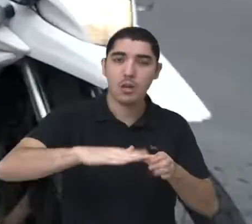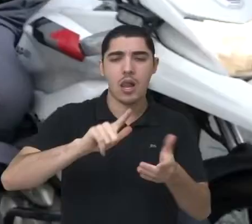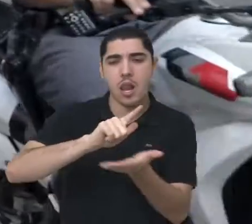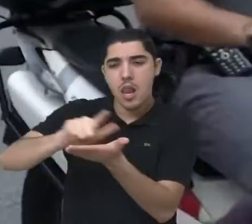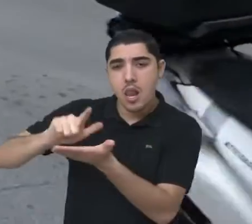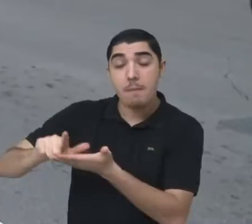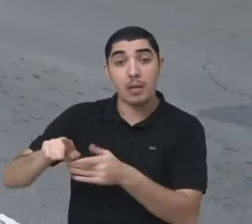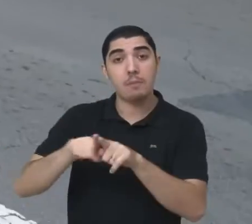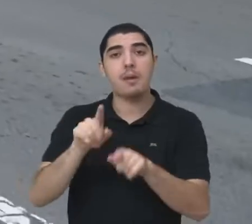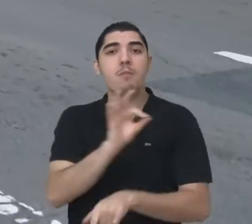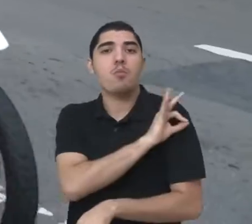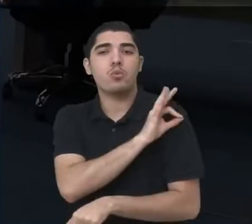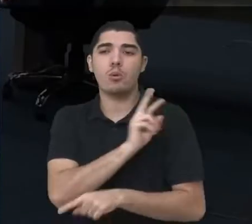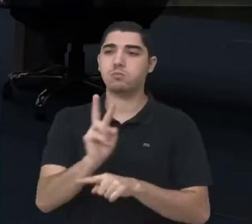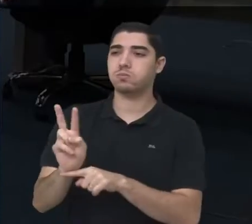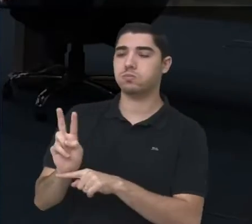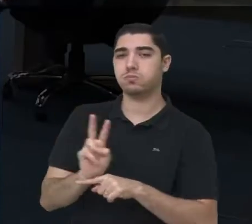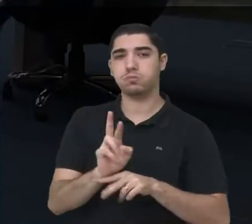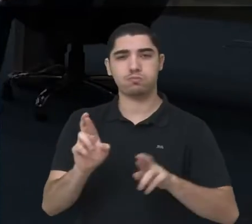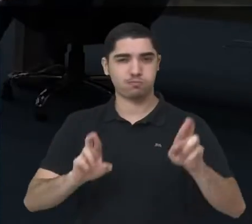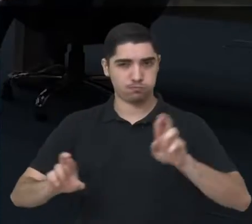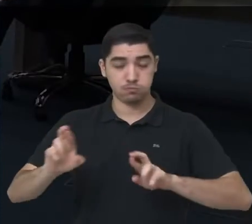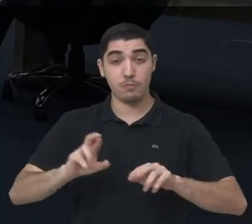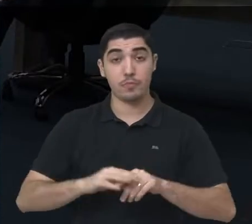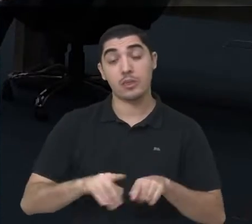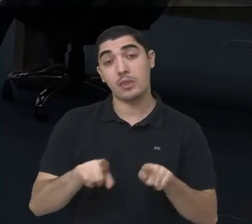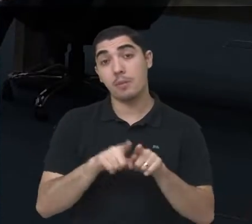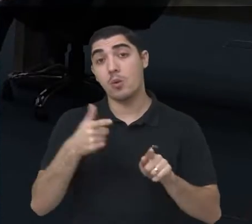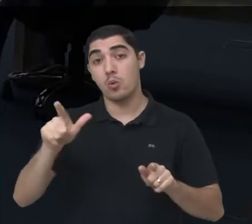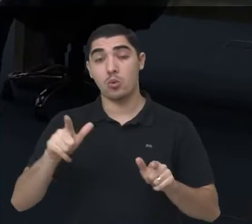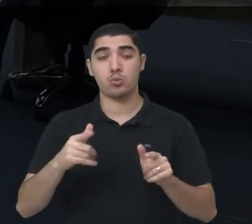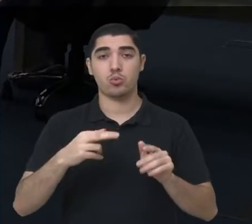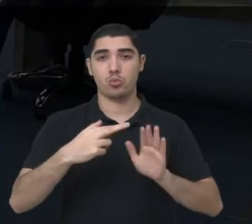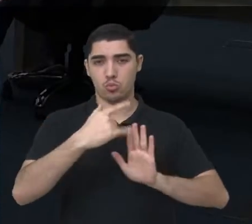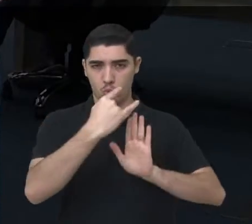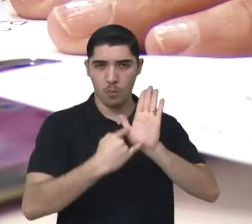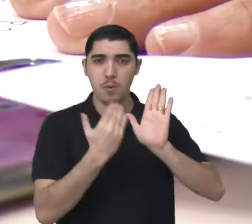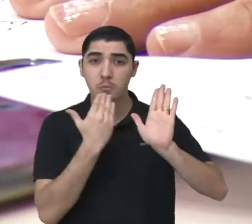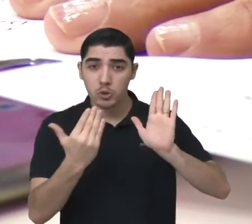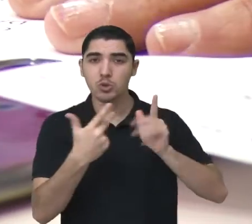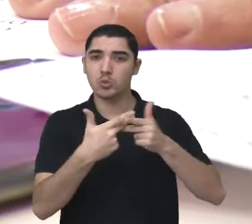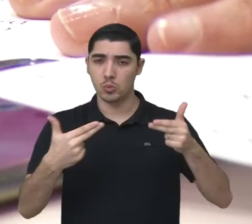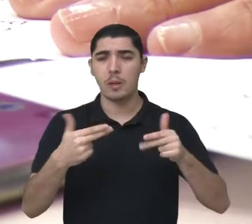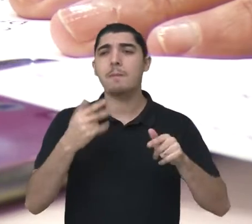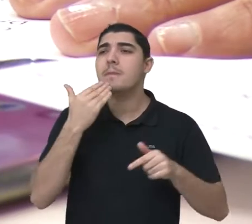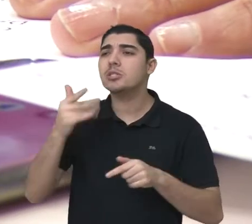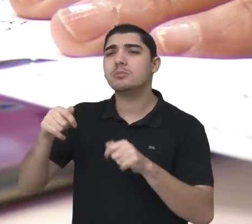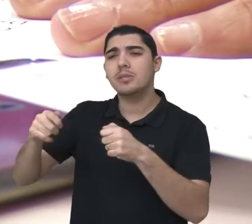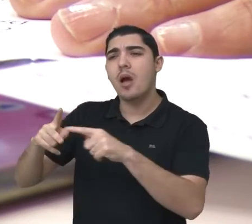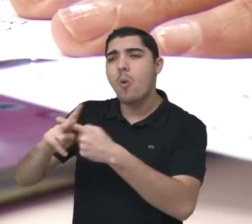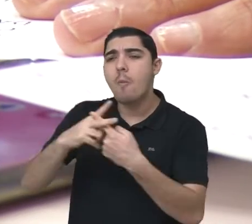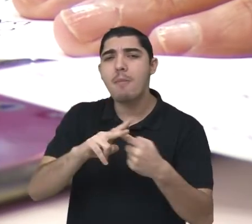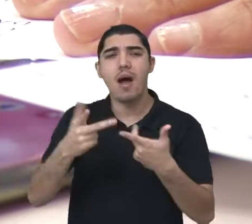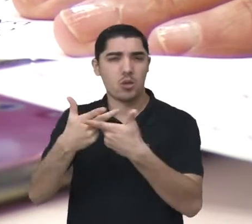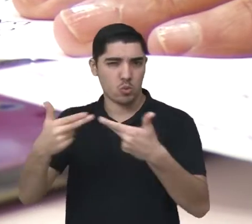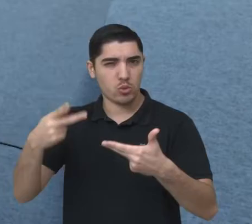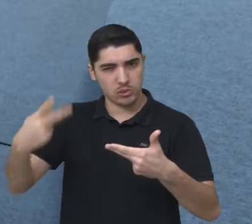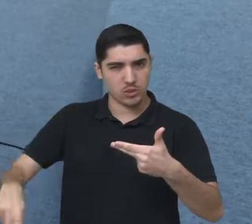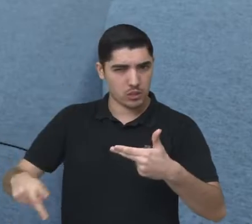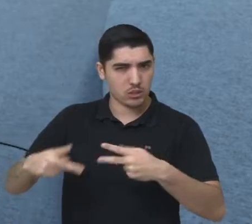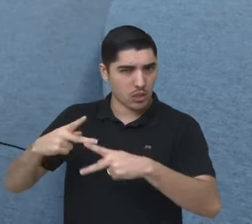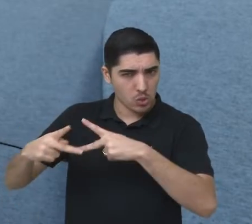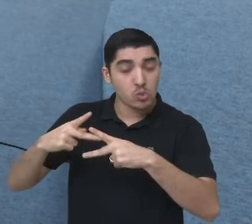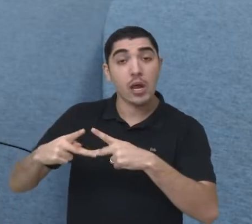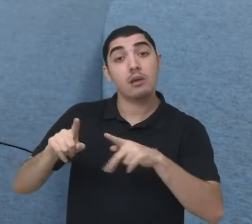e rondas policiais. Ainda foram aprovados requerimentos, também com pedidos para reformas e pequenas obras públicas, além